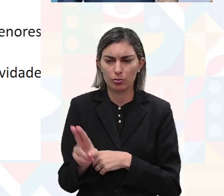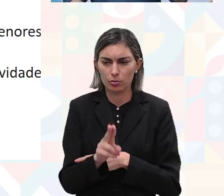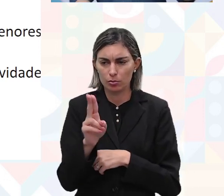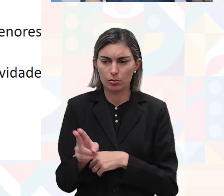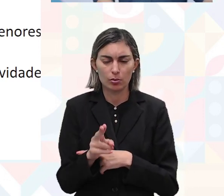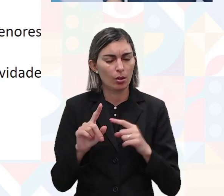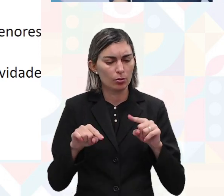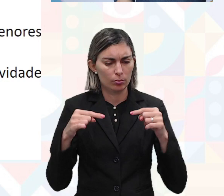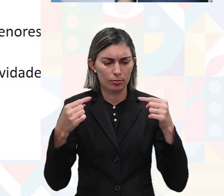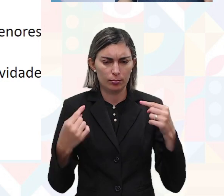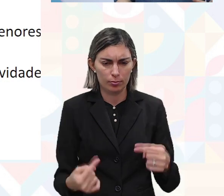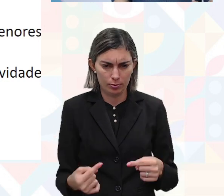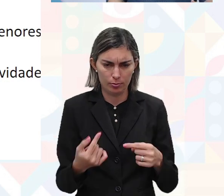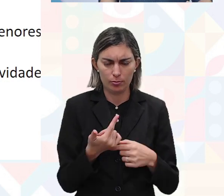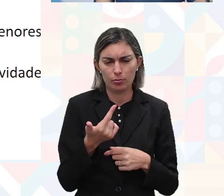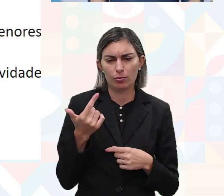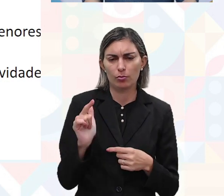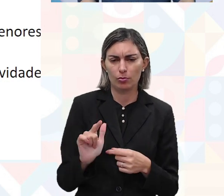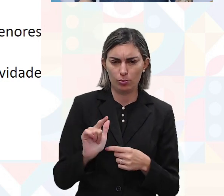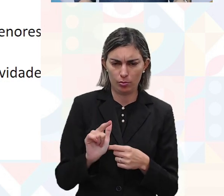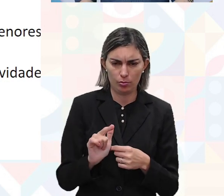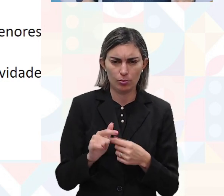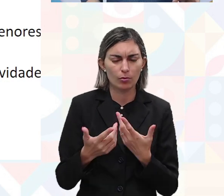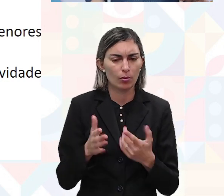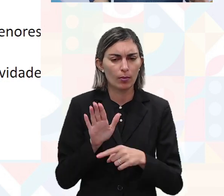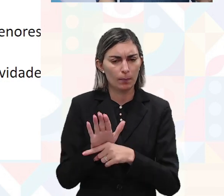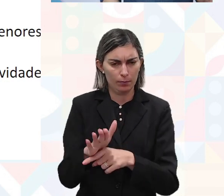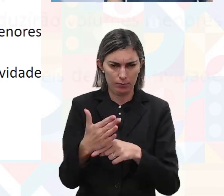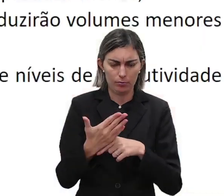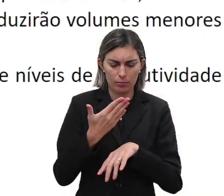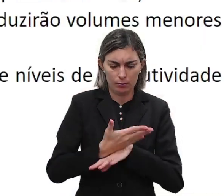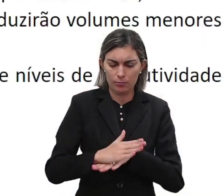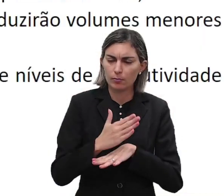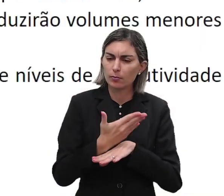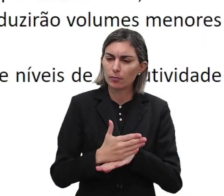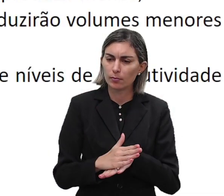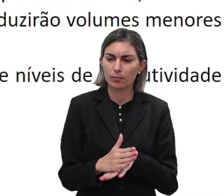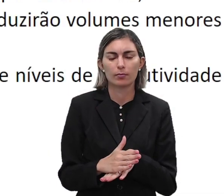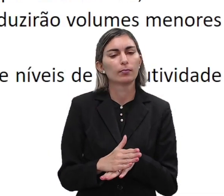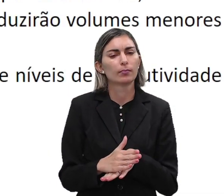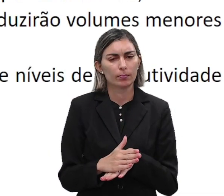a concorrência, entre outros. Colaboradores